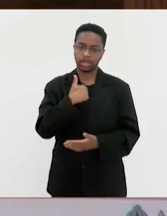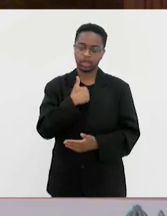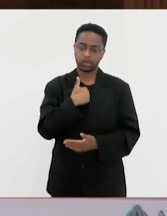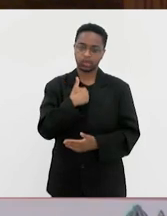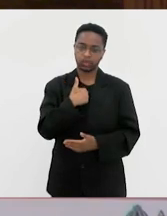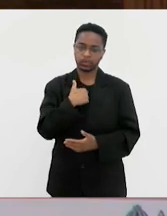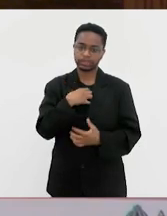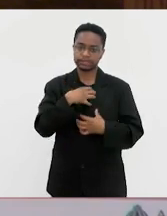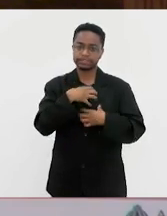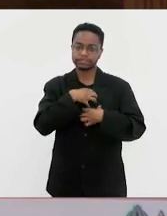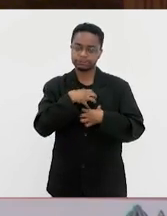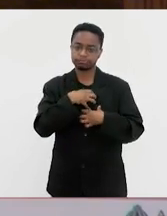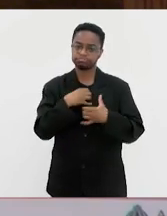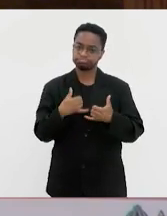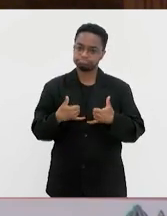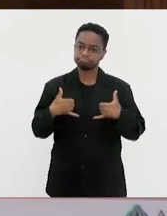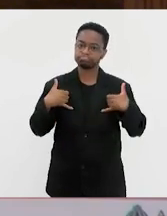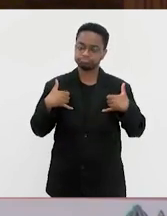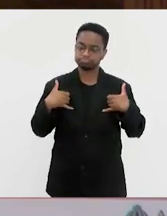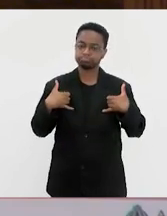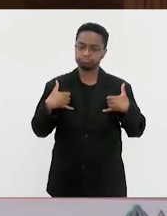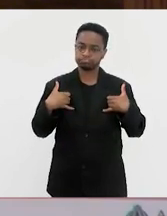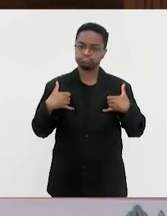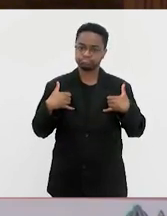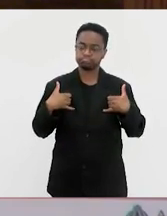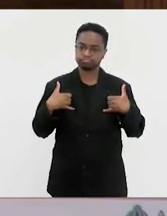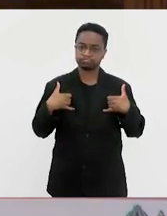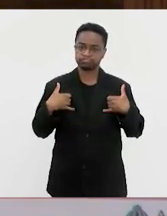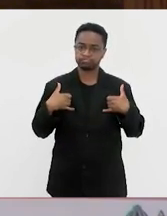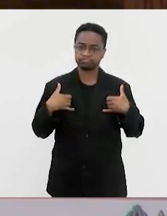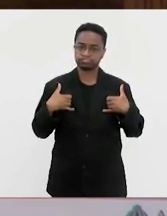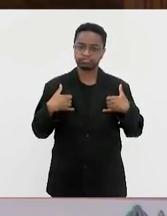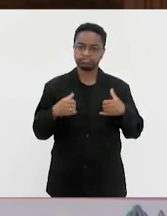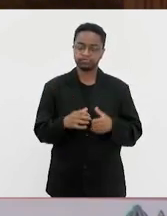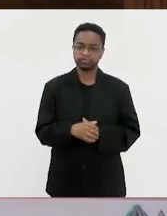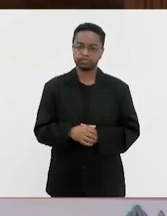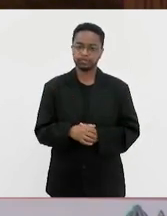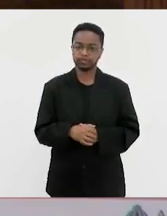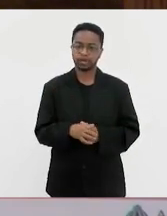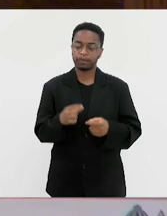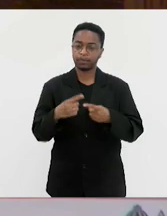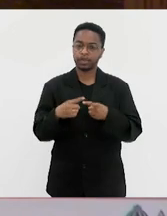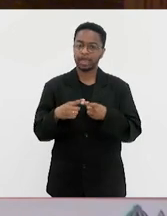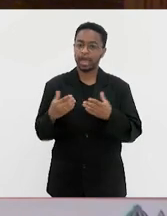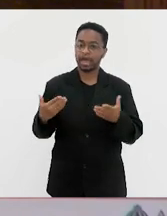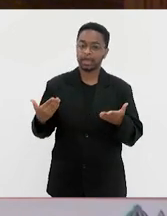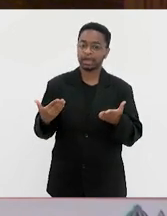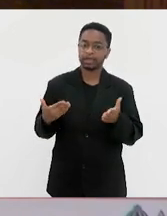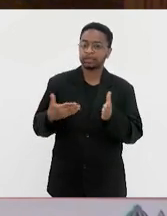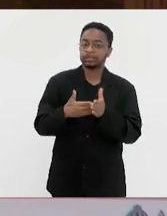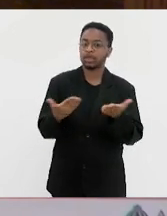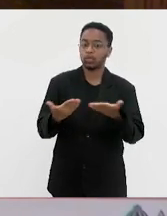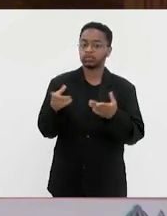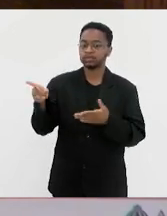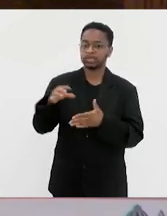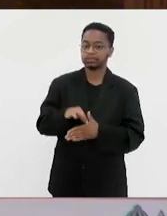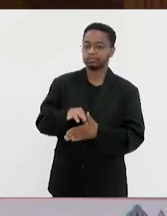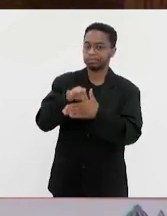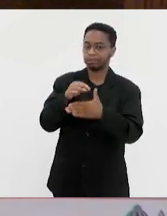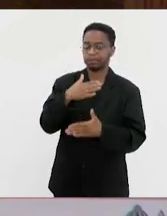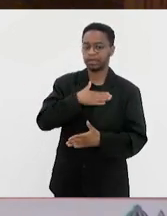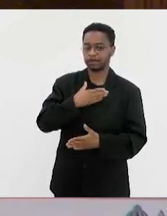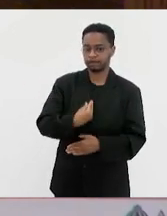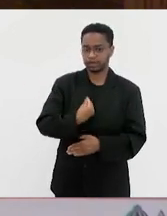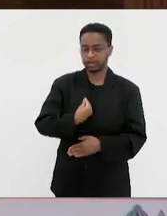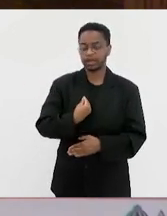sinto lisonjeado e orgulhoso de até hoje, pai, ser liderado pelo senhor, e quando o senhor existir, a